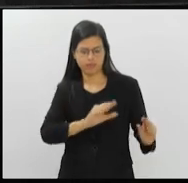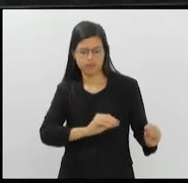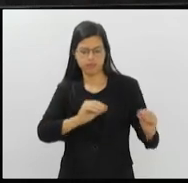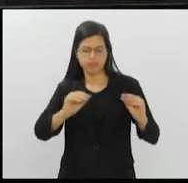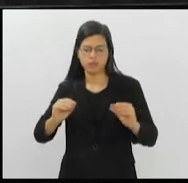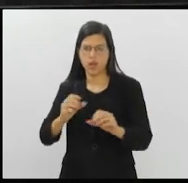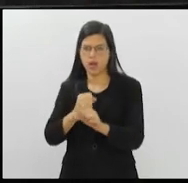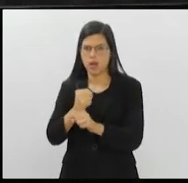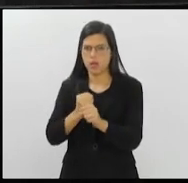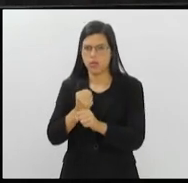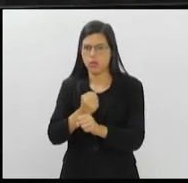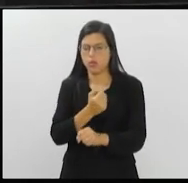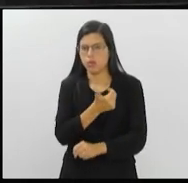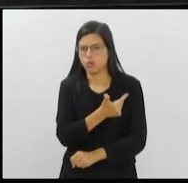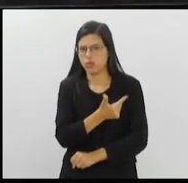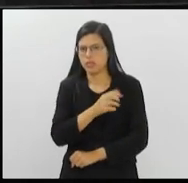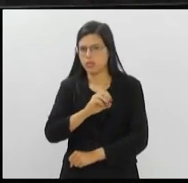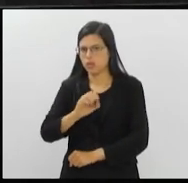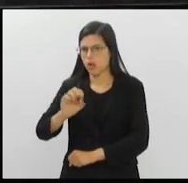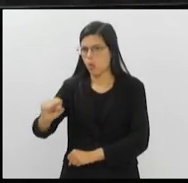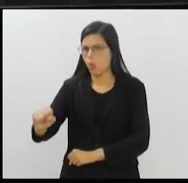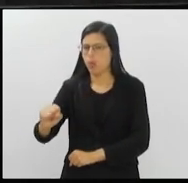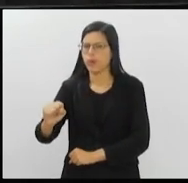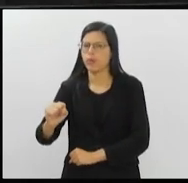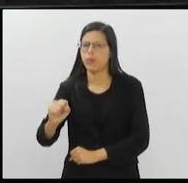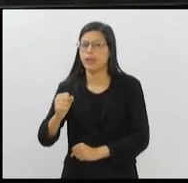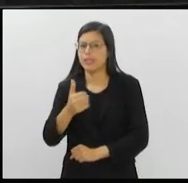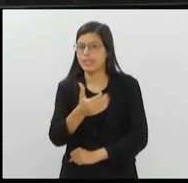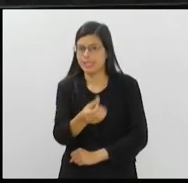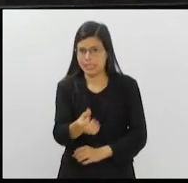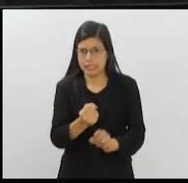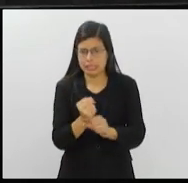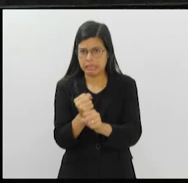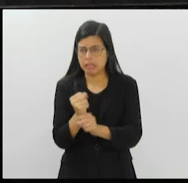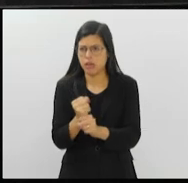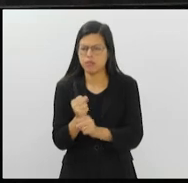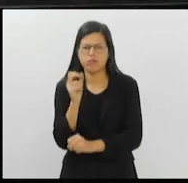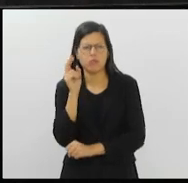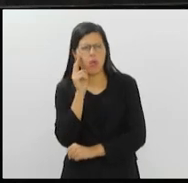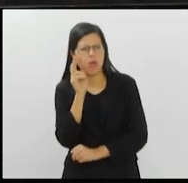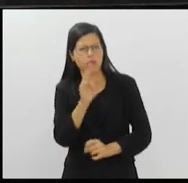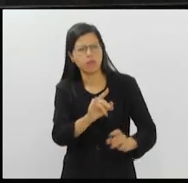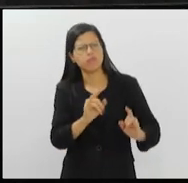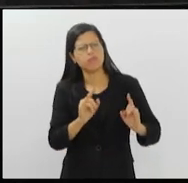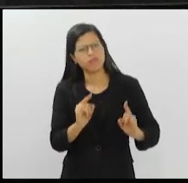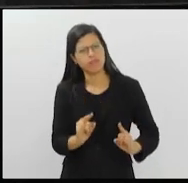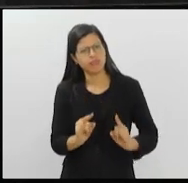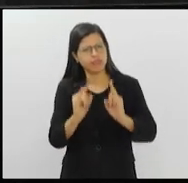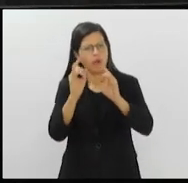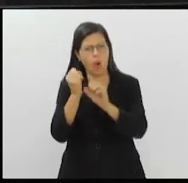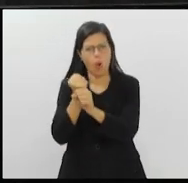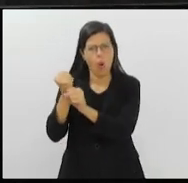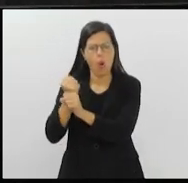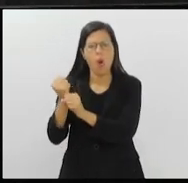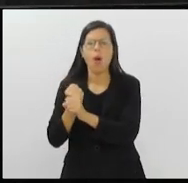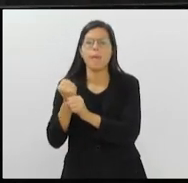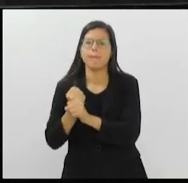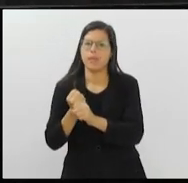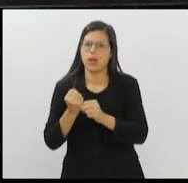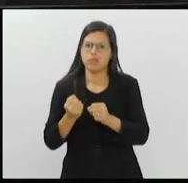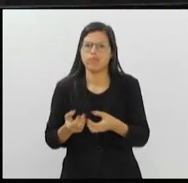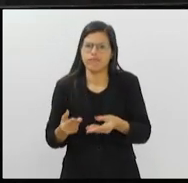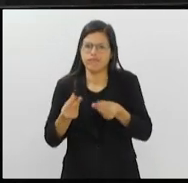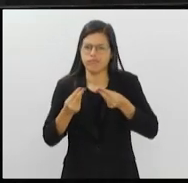desses 16 anos, senhor presidente, eu vi muitos empreendimentos subirem, serem construídos, o que me causou muita alegria, porque